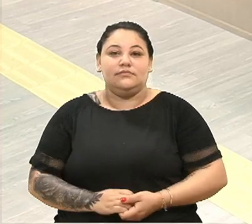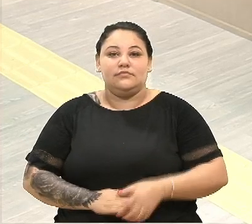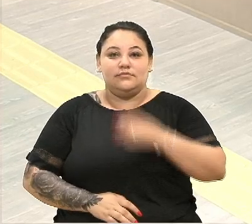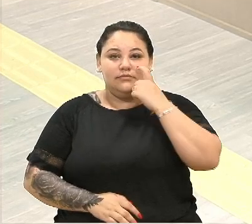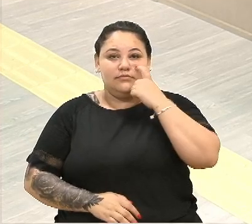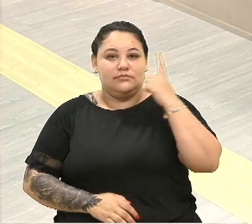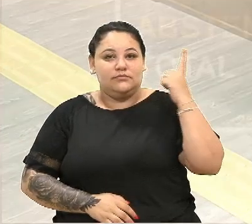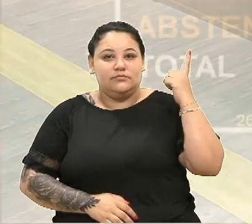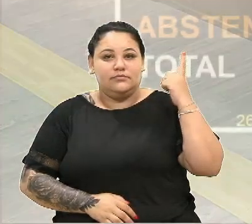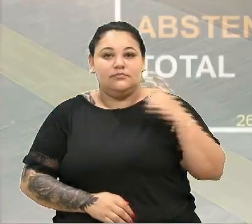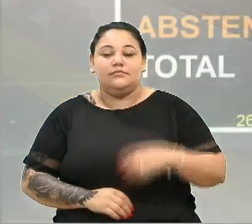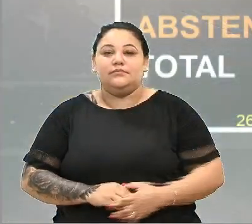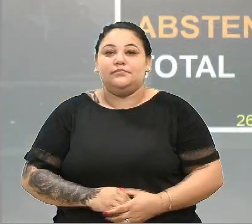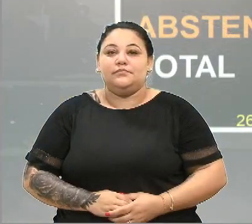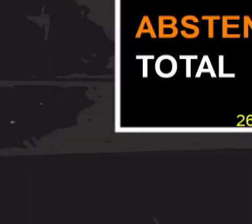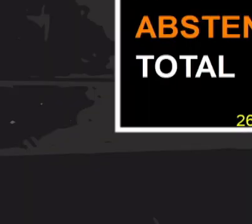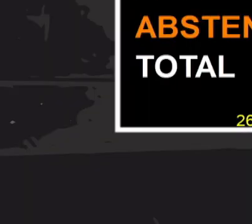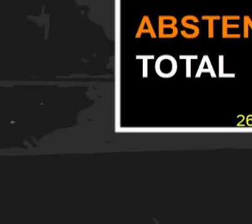votos.